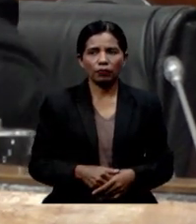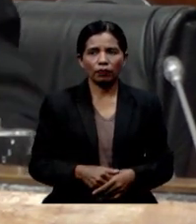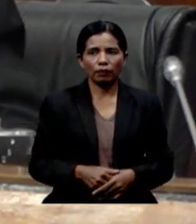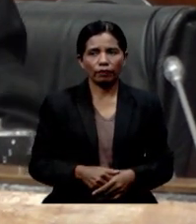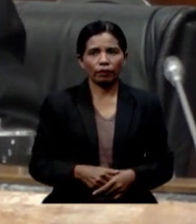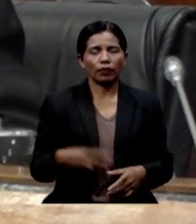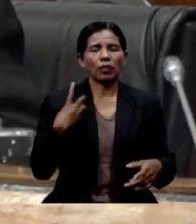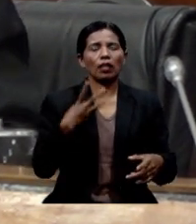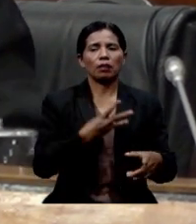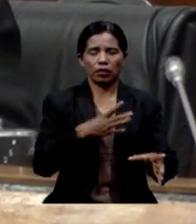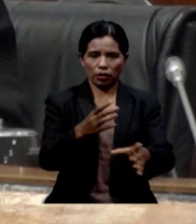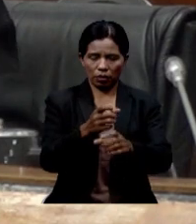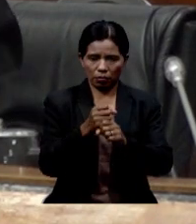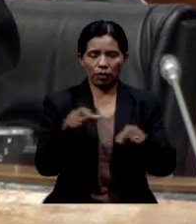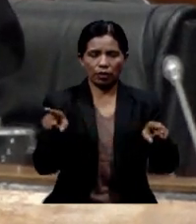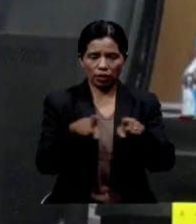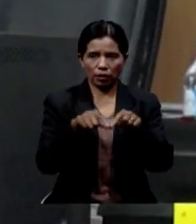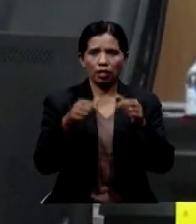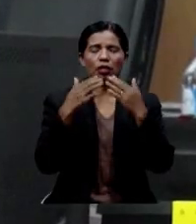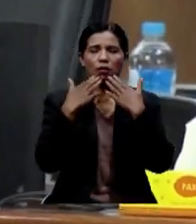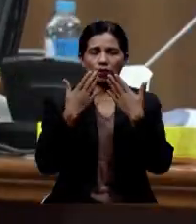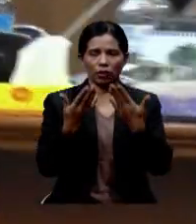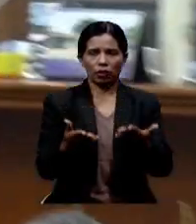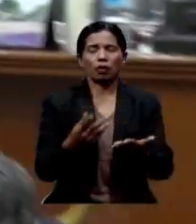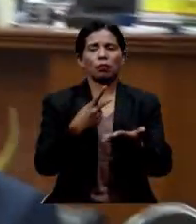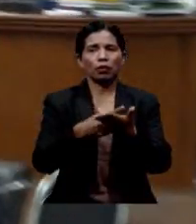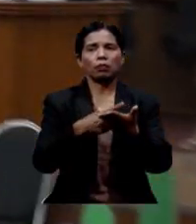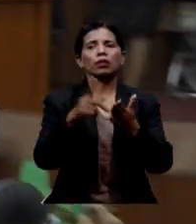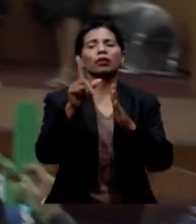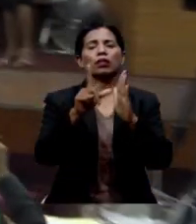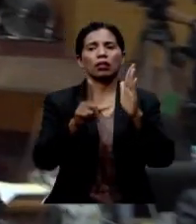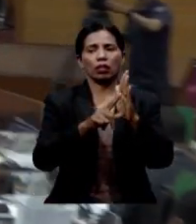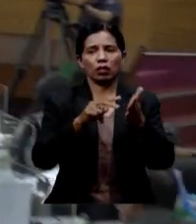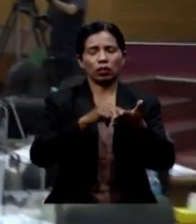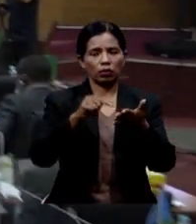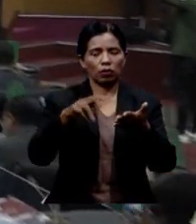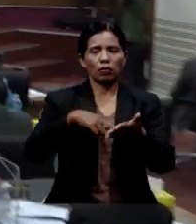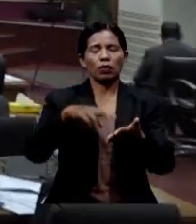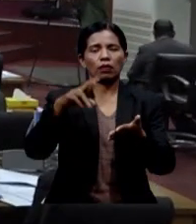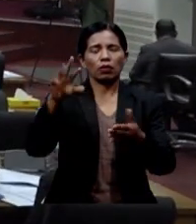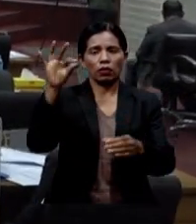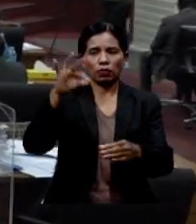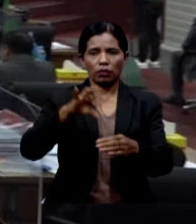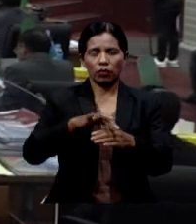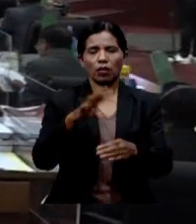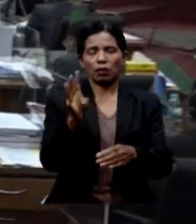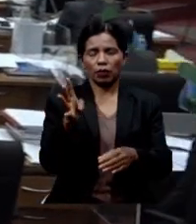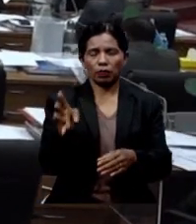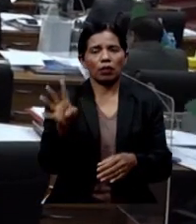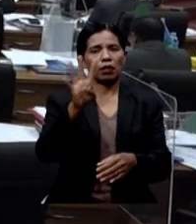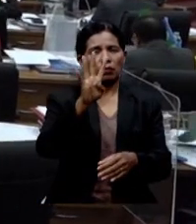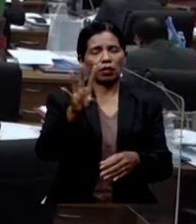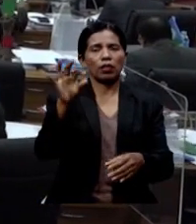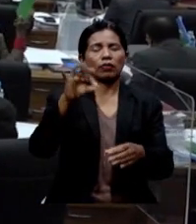Nem é que a minha simone. Obrigado. Proposta lei número Ruane aprova o voto a favor hat nulo resinat